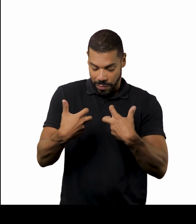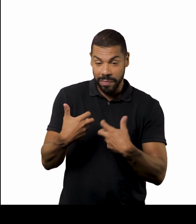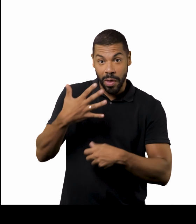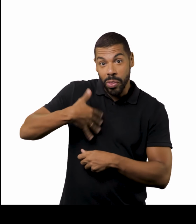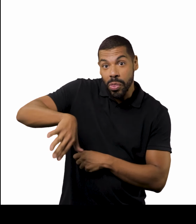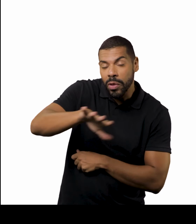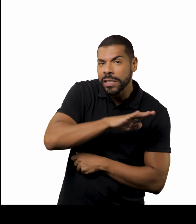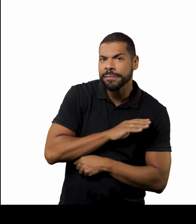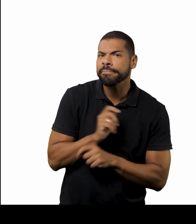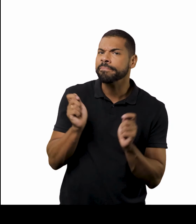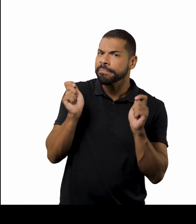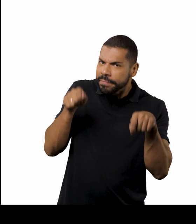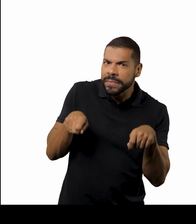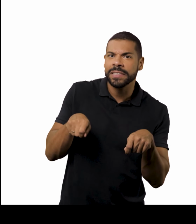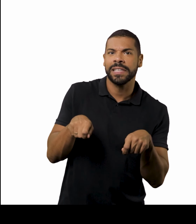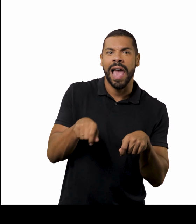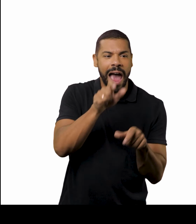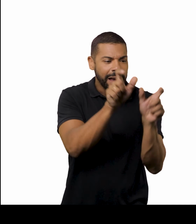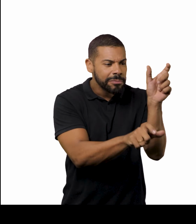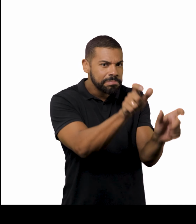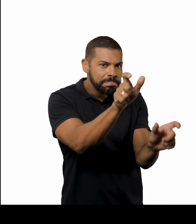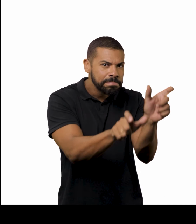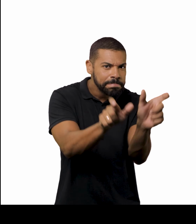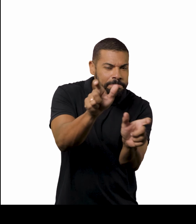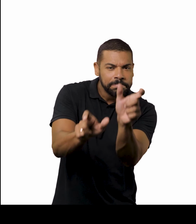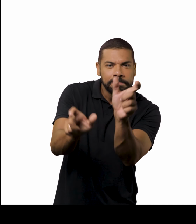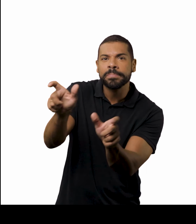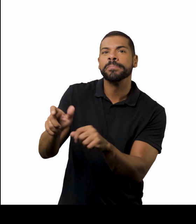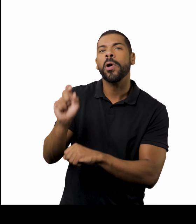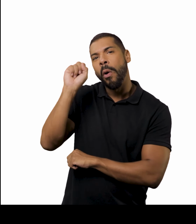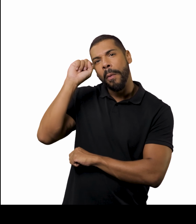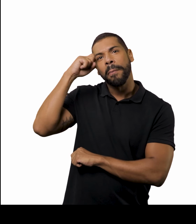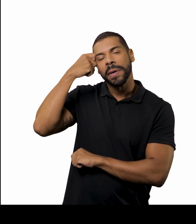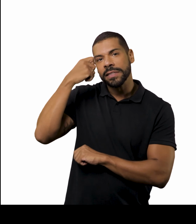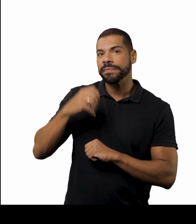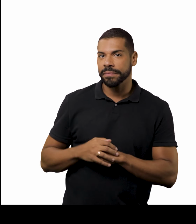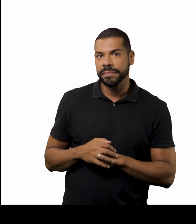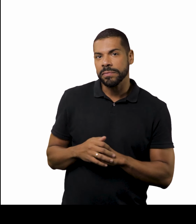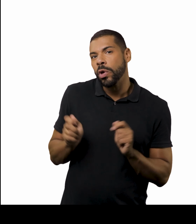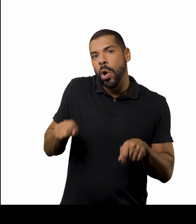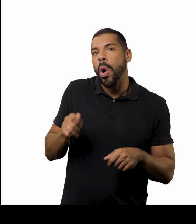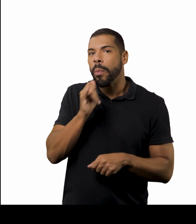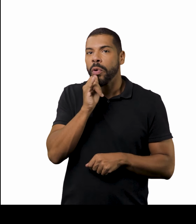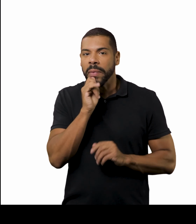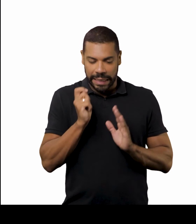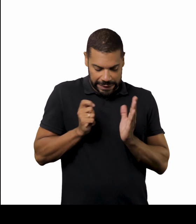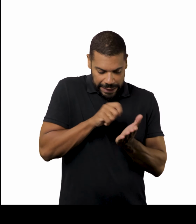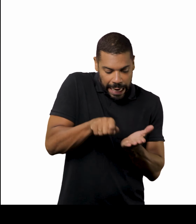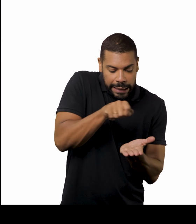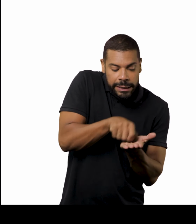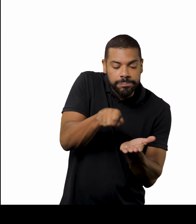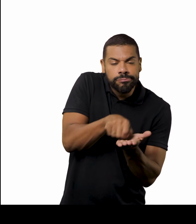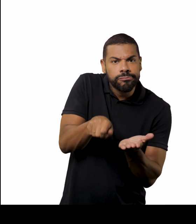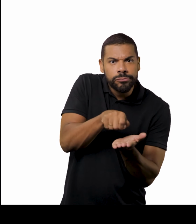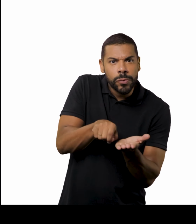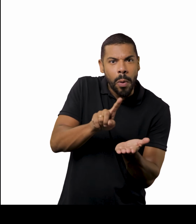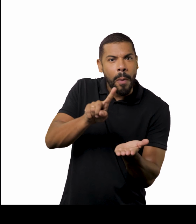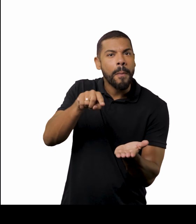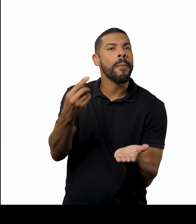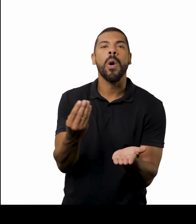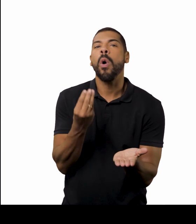falamos sobre a gente. É muito legal que a gente consiga que esses corpos sejam identificados de uma forma subjetiva, que isso não precisa ser